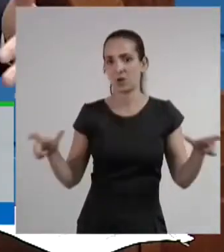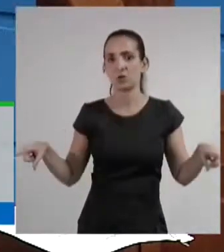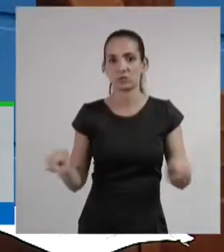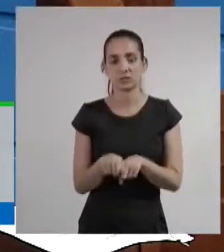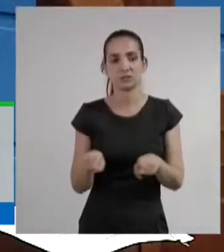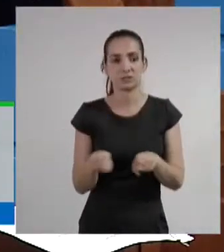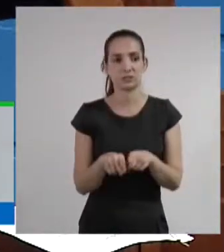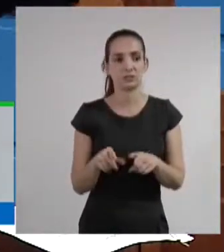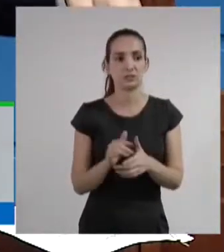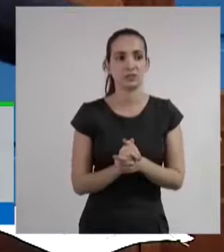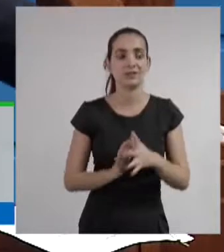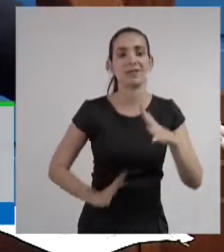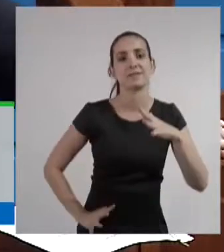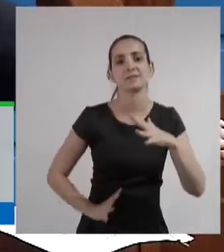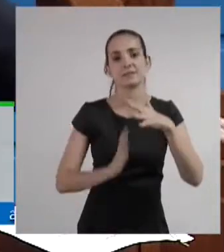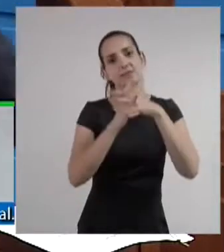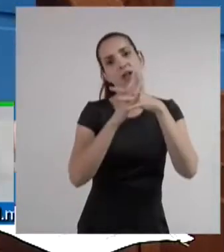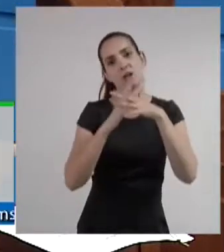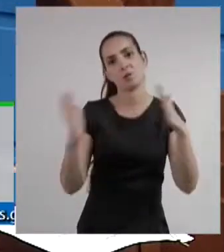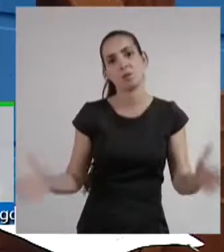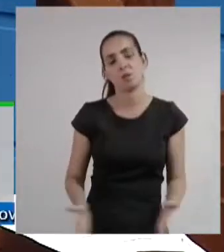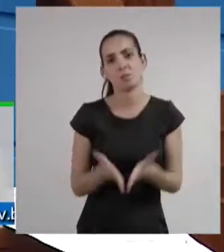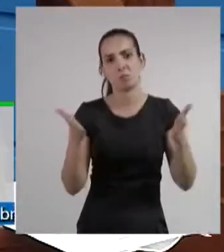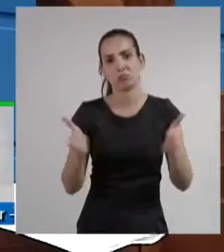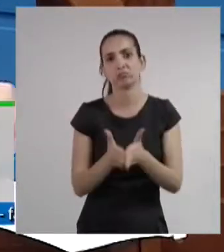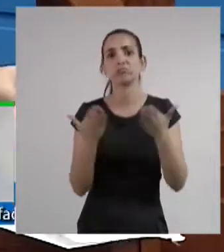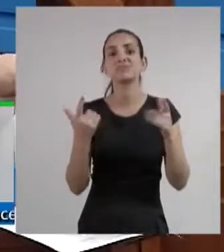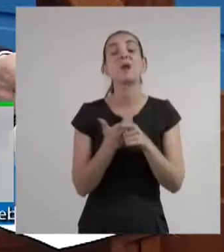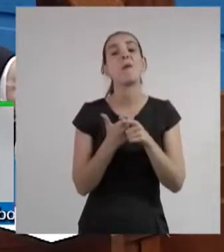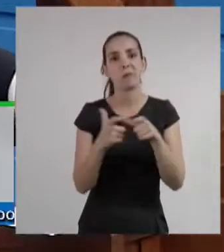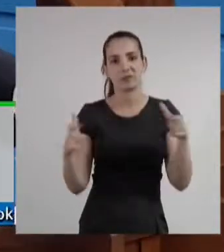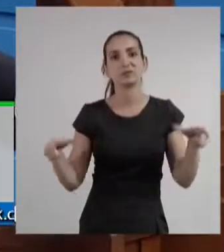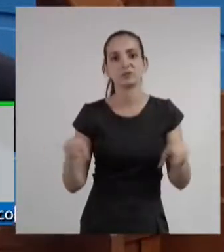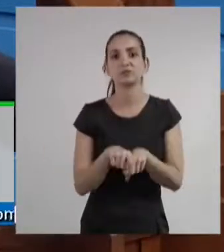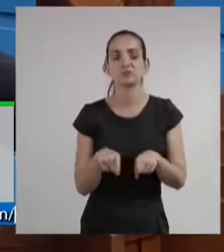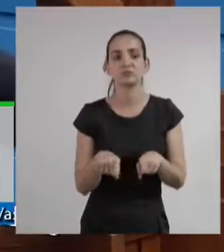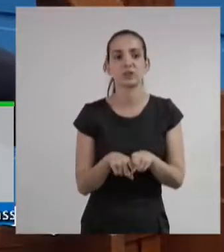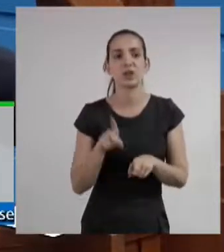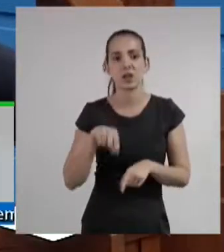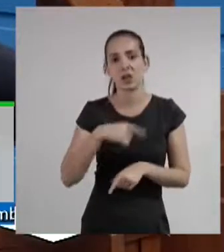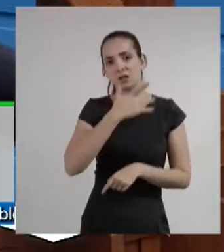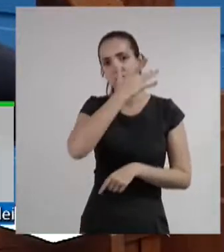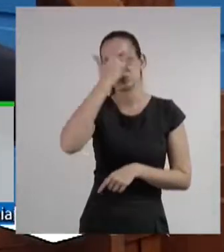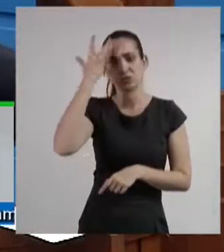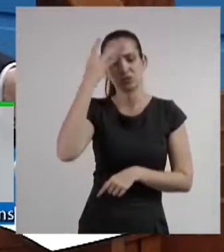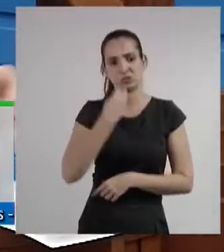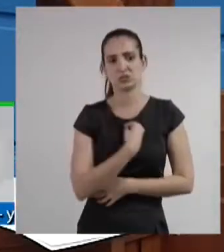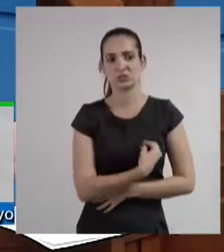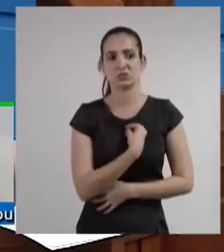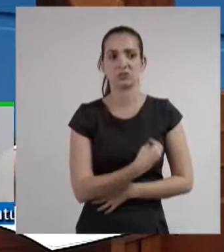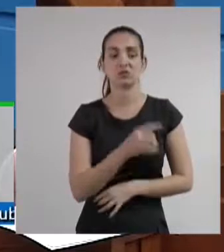da chamada extrema pobreza, que são aqueles que vivem com até